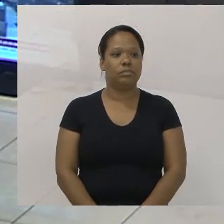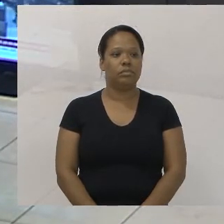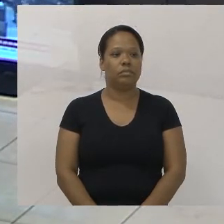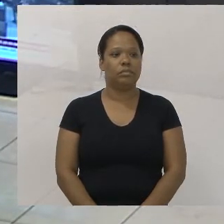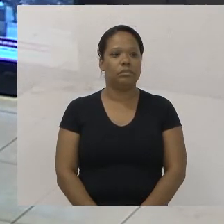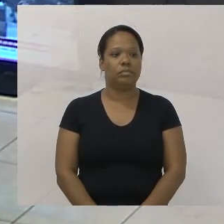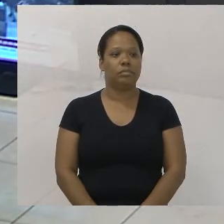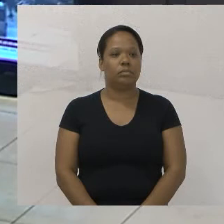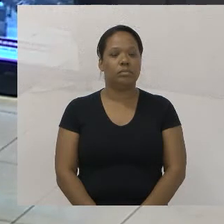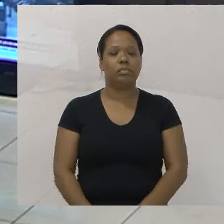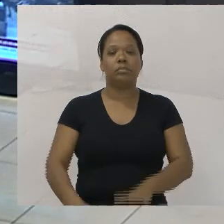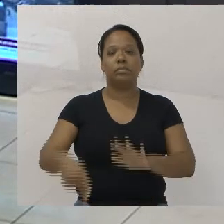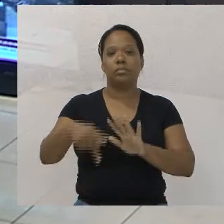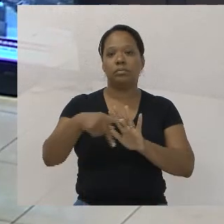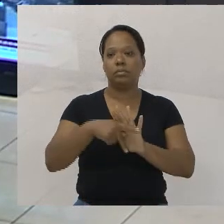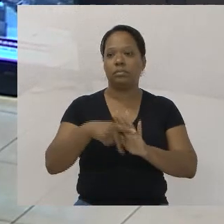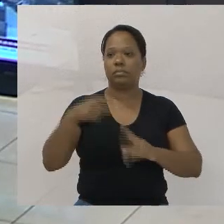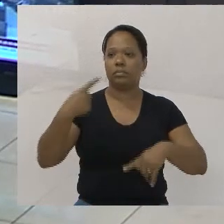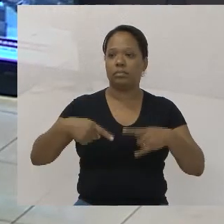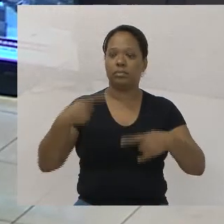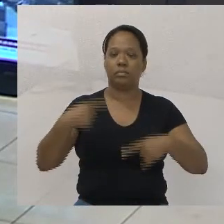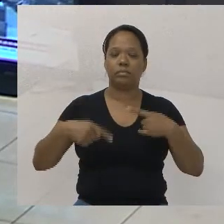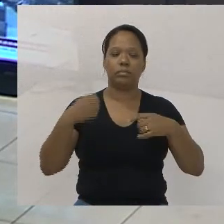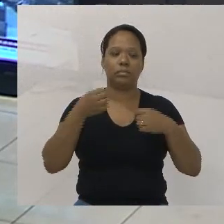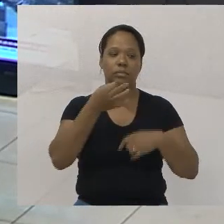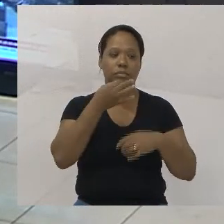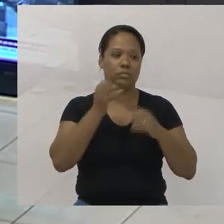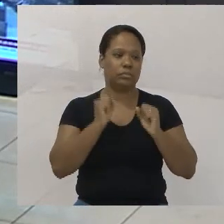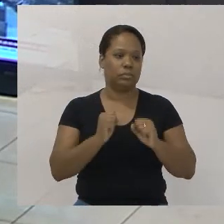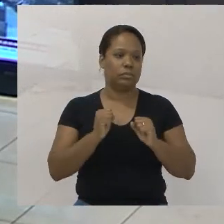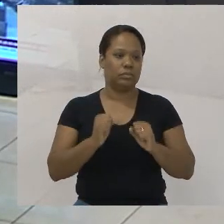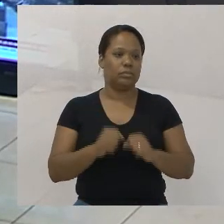o projeto continue decisão